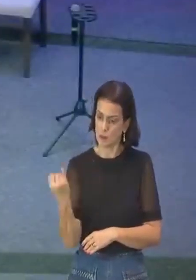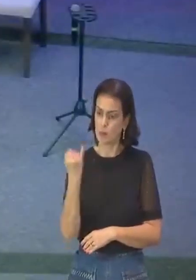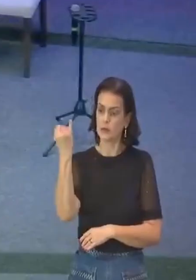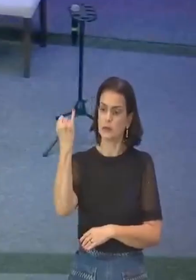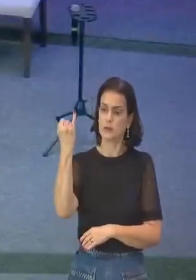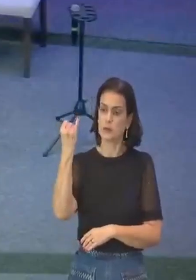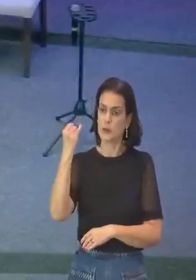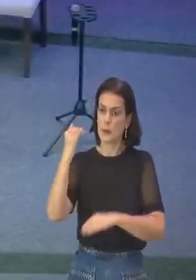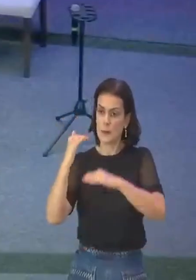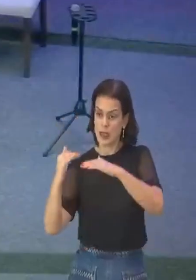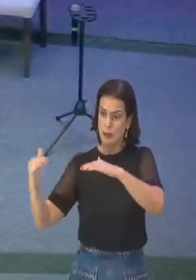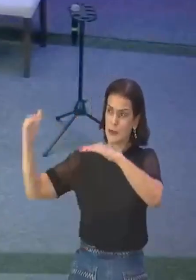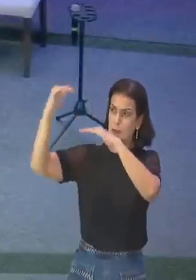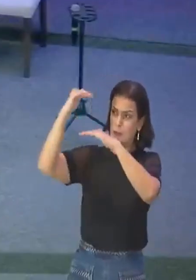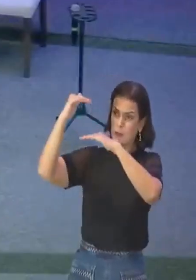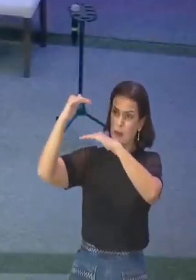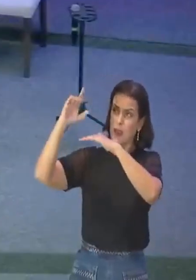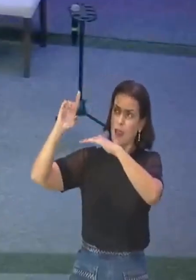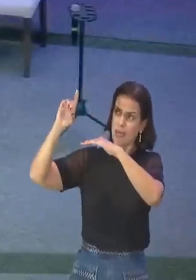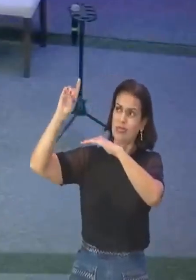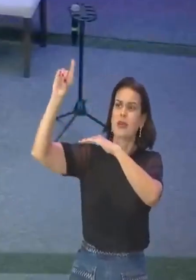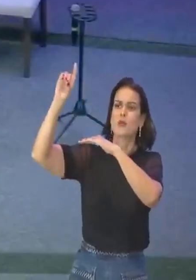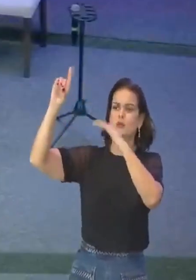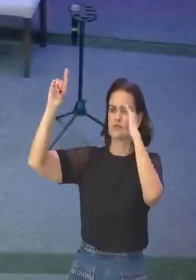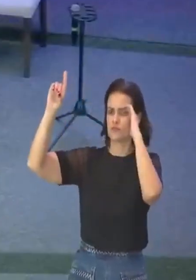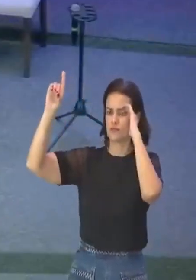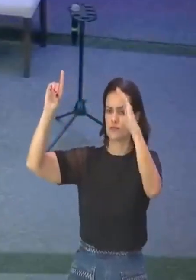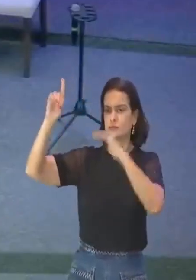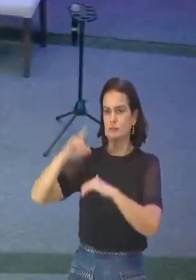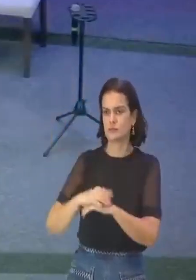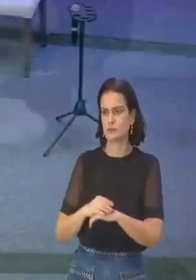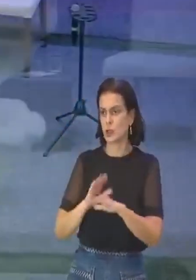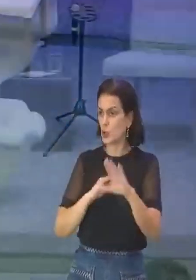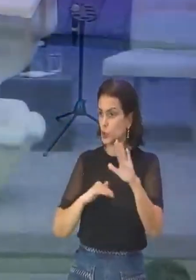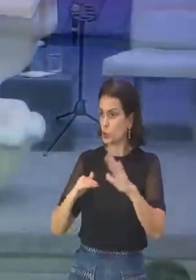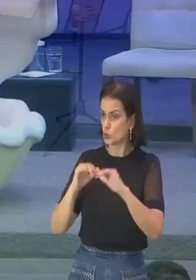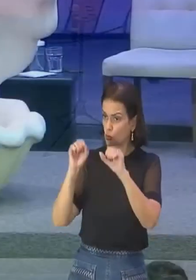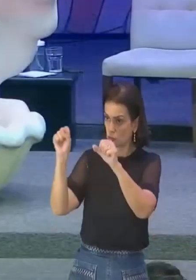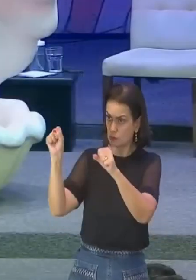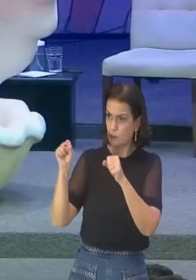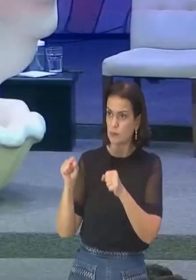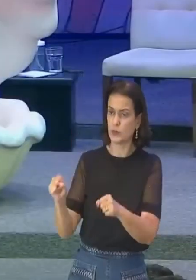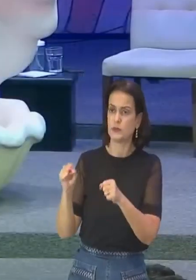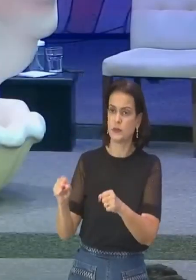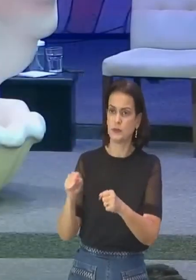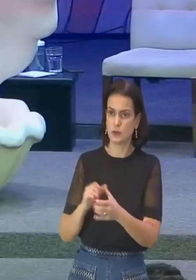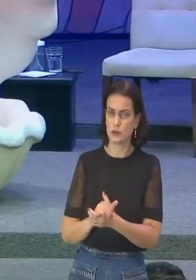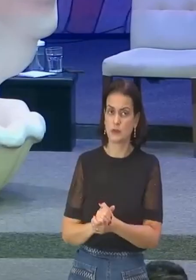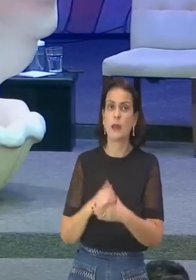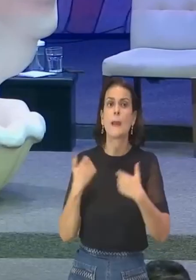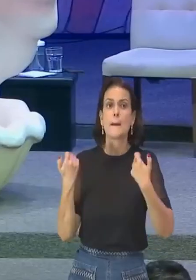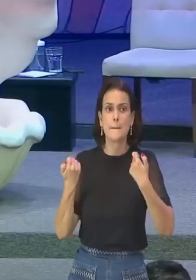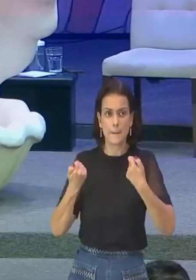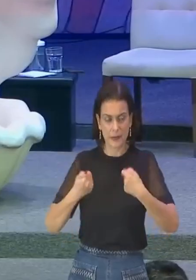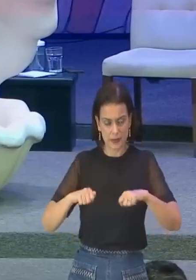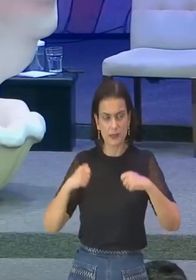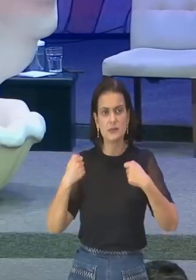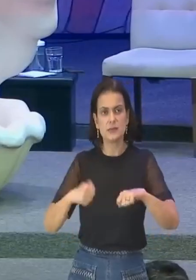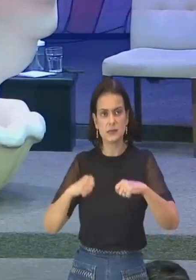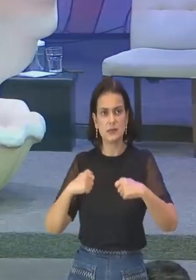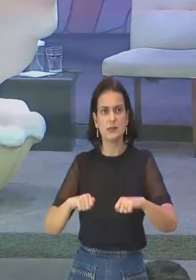que acima de nós existe um Deus Todo-Poderoso e que precisa